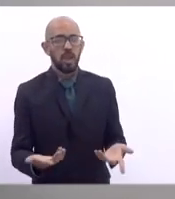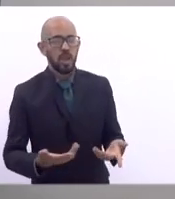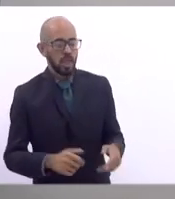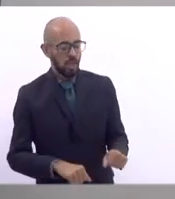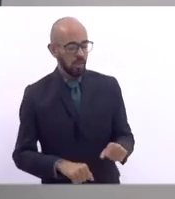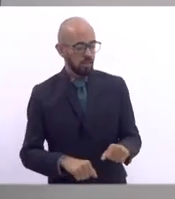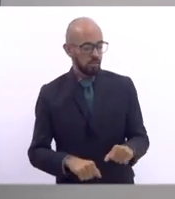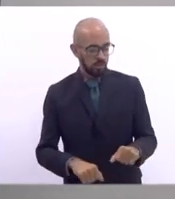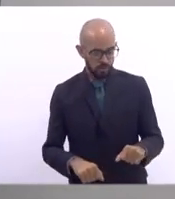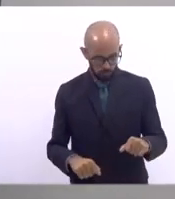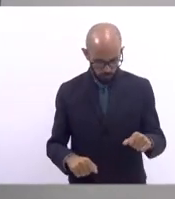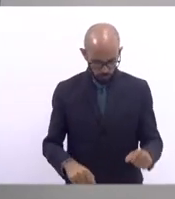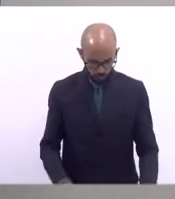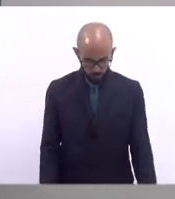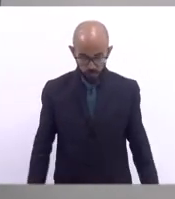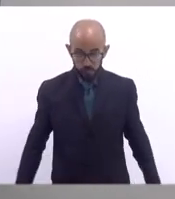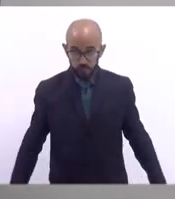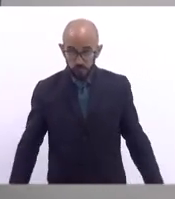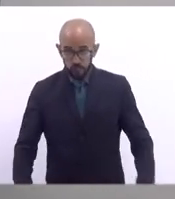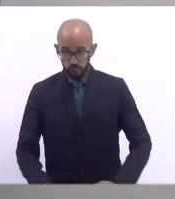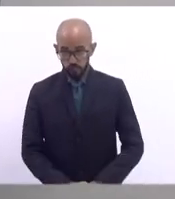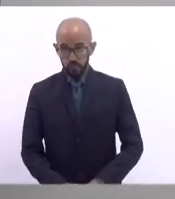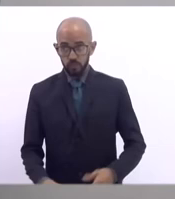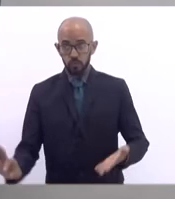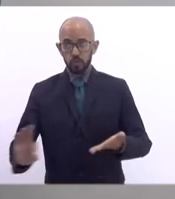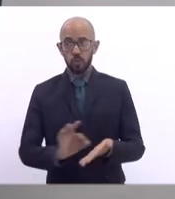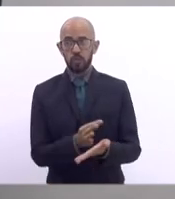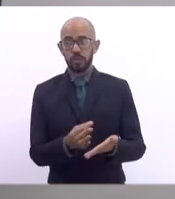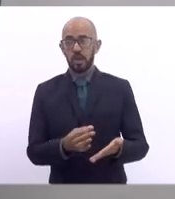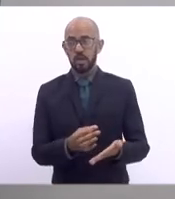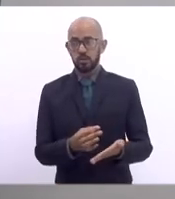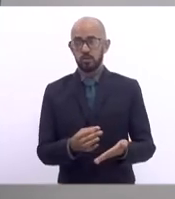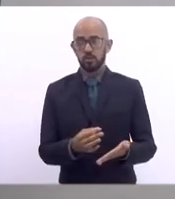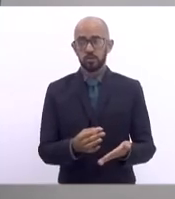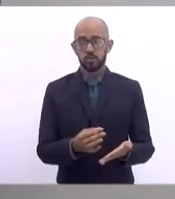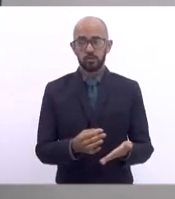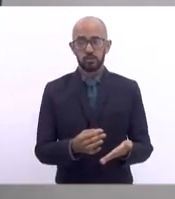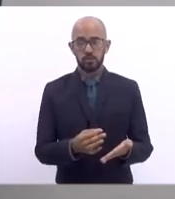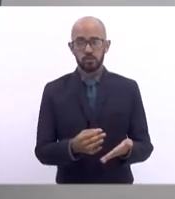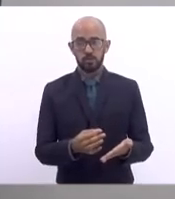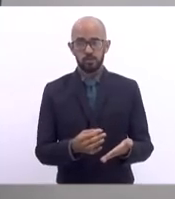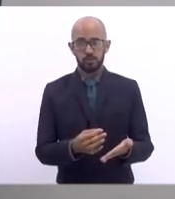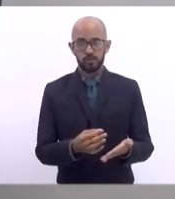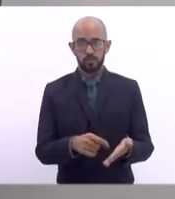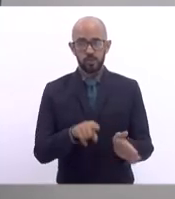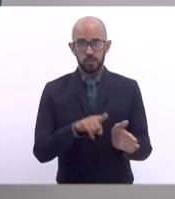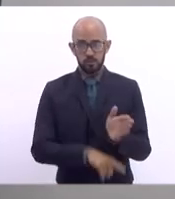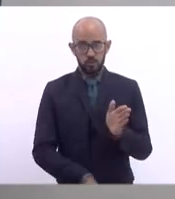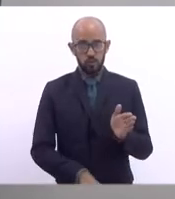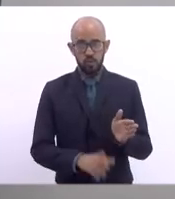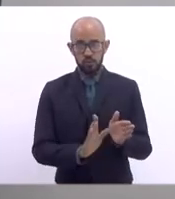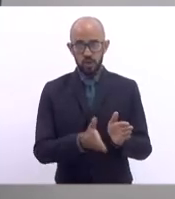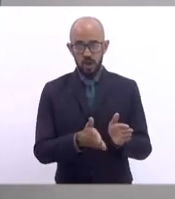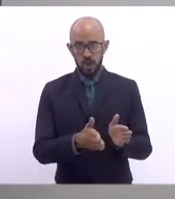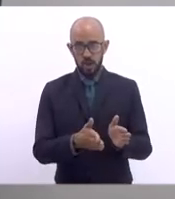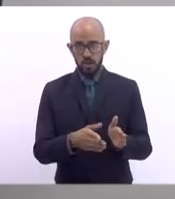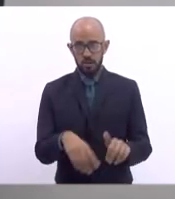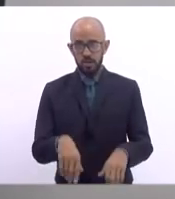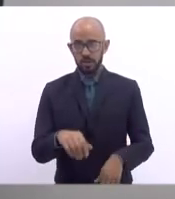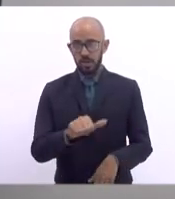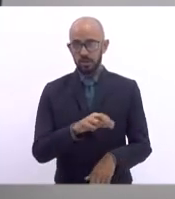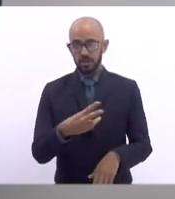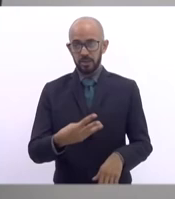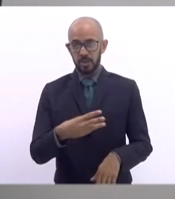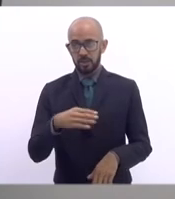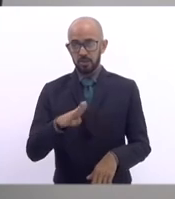assinado e depois de ter visto até a vida dos dois abatimentos tá escrito